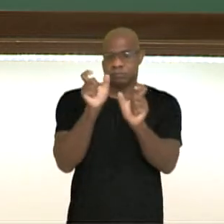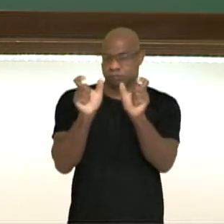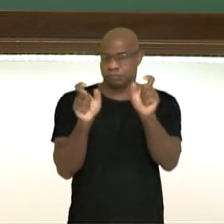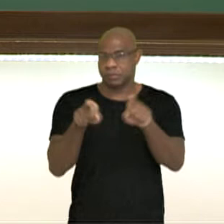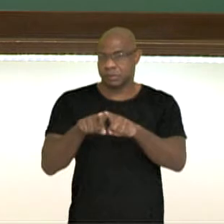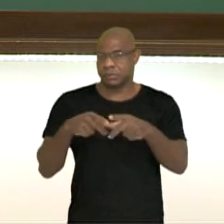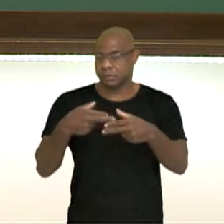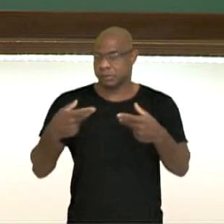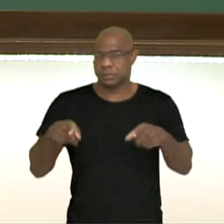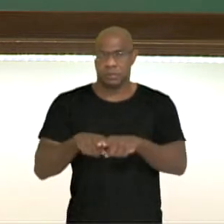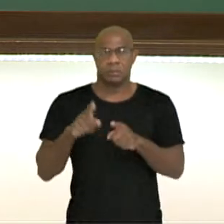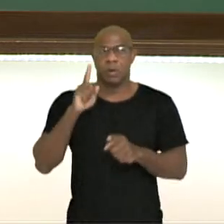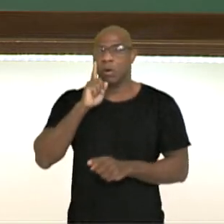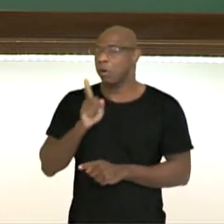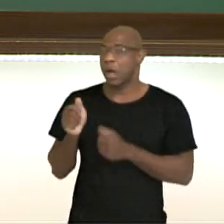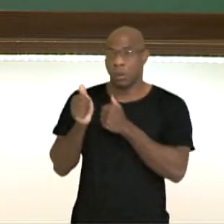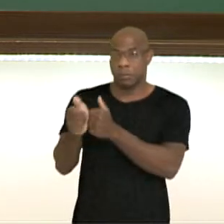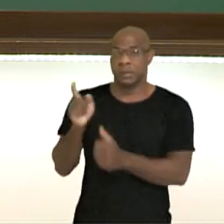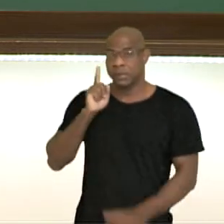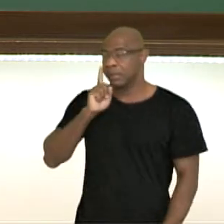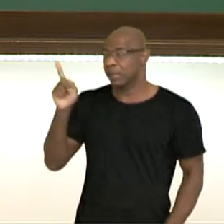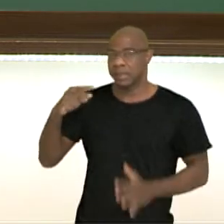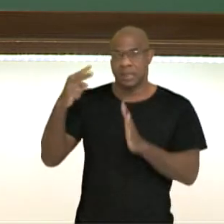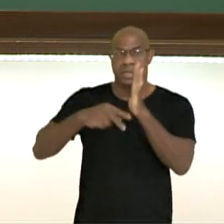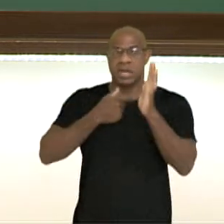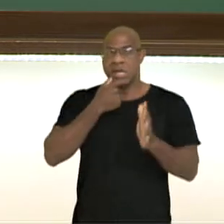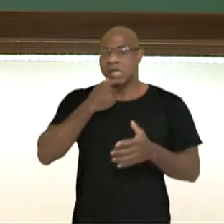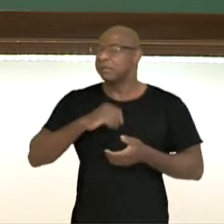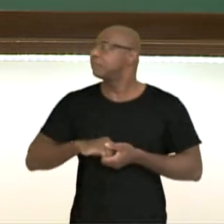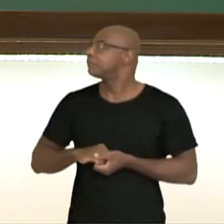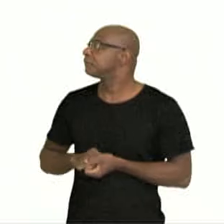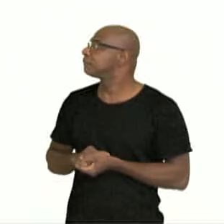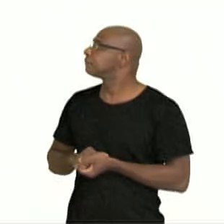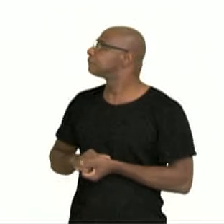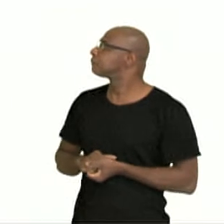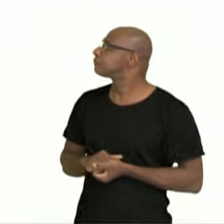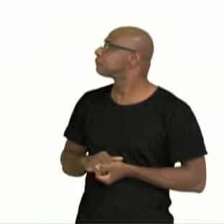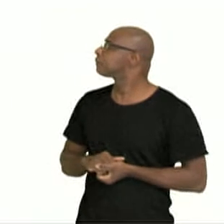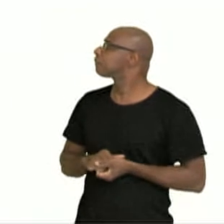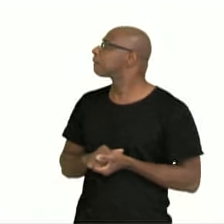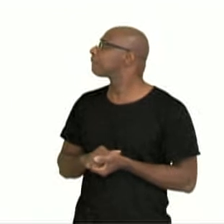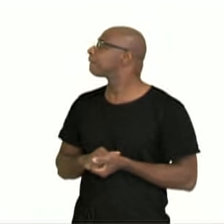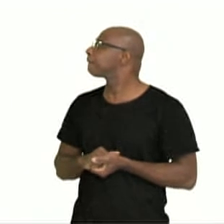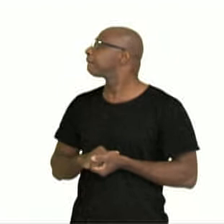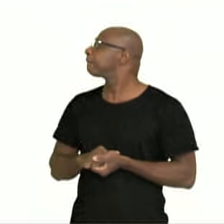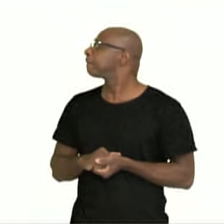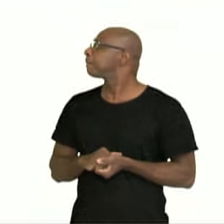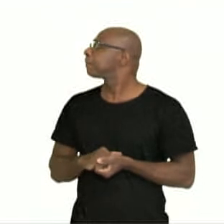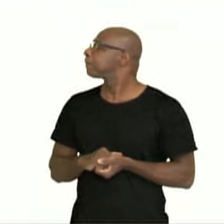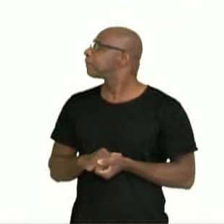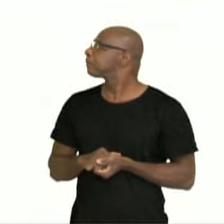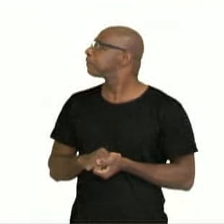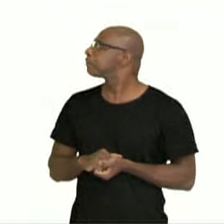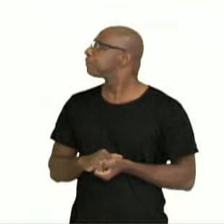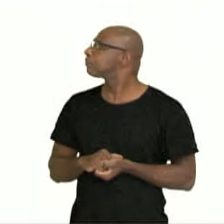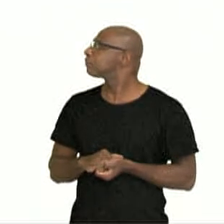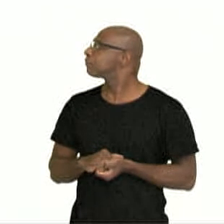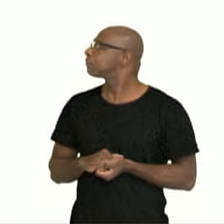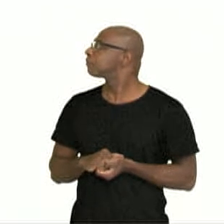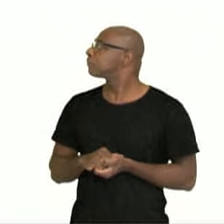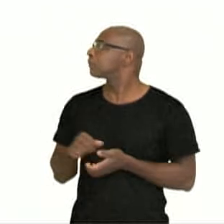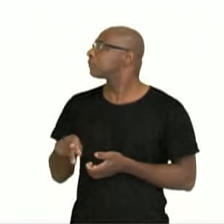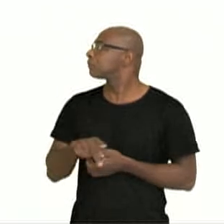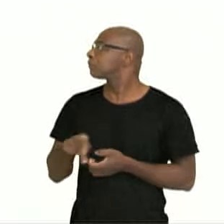Então, vamos lá comigo. Olha só. Incredibly, the microwave oven was created the Second World